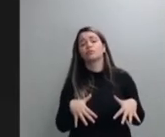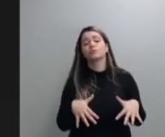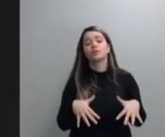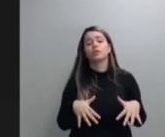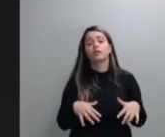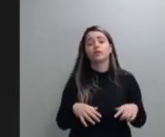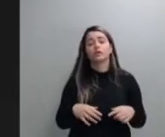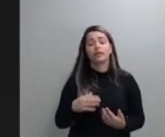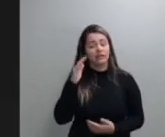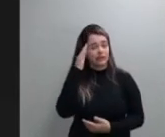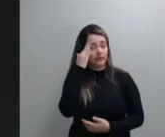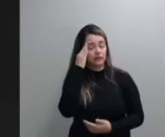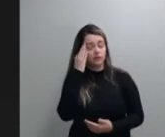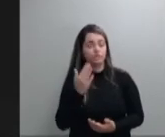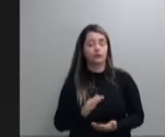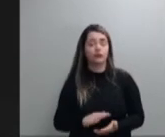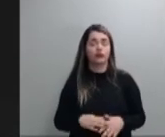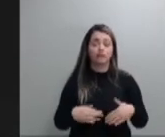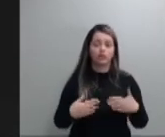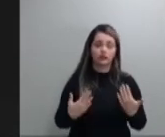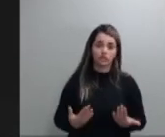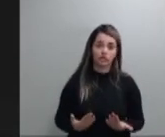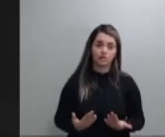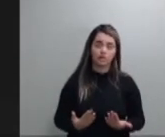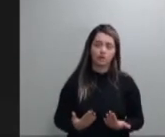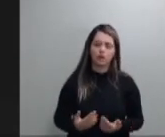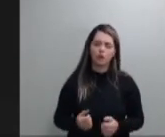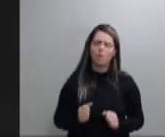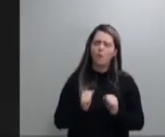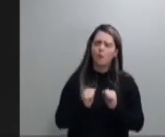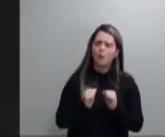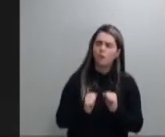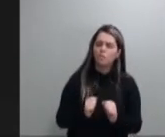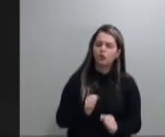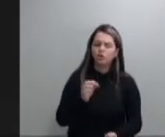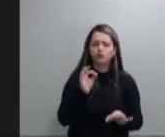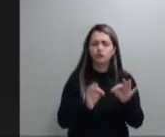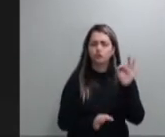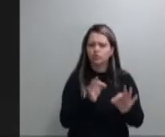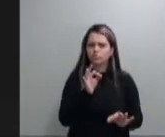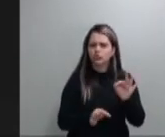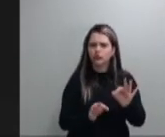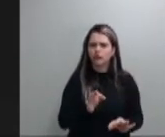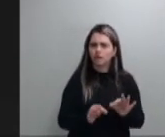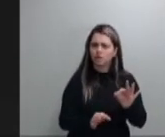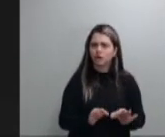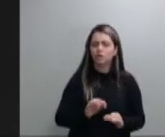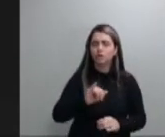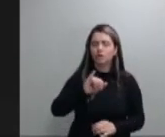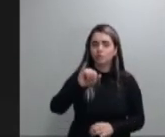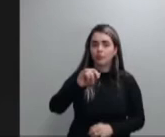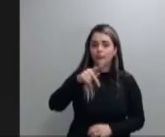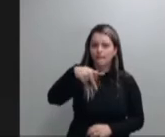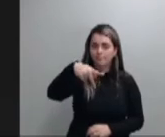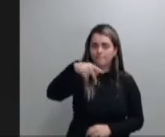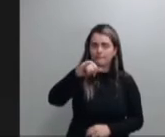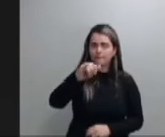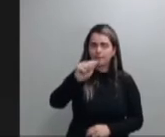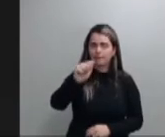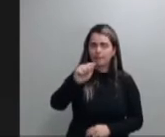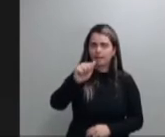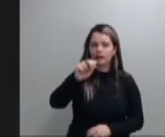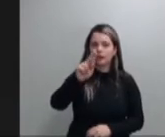acordo recorrido quanto à possibilidade do Tribunal de Justiça do Piauí desconsiderar a decisão proferida pelo CNJ